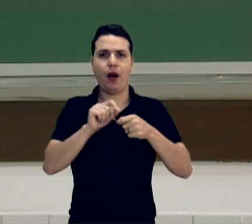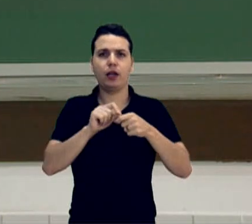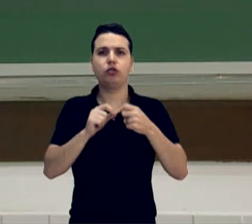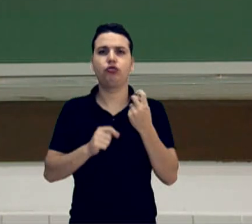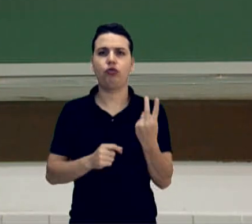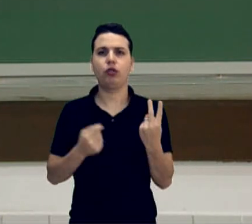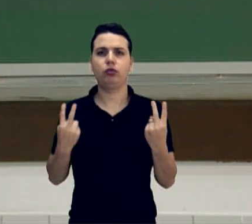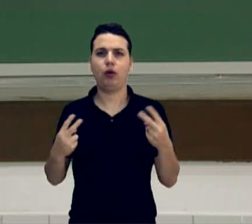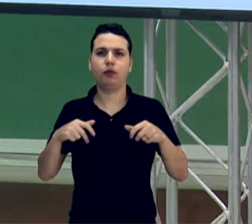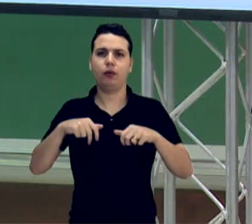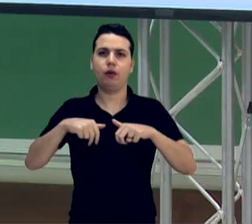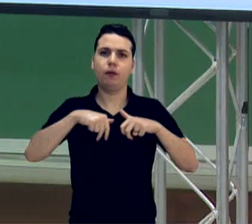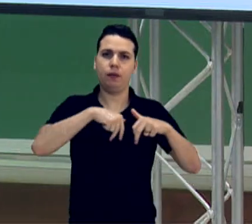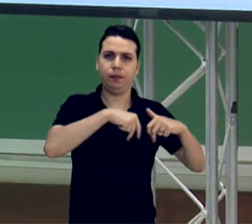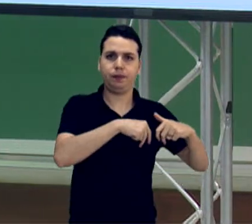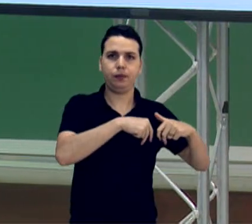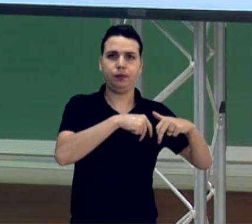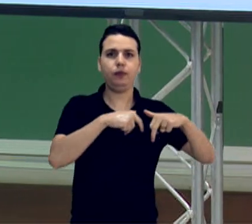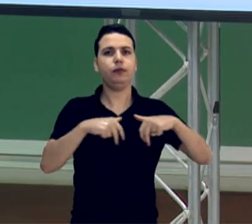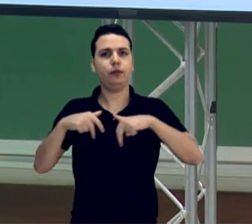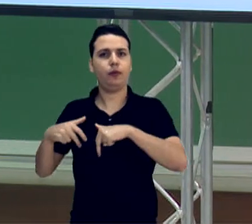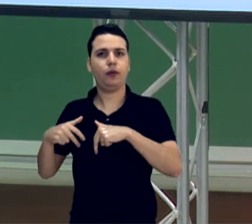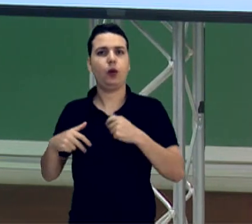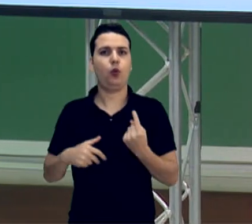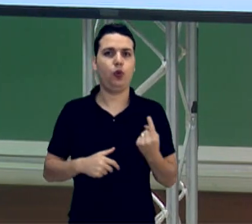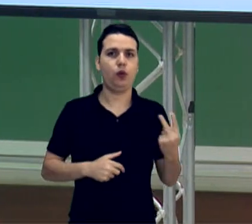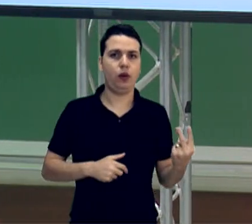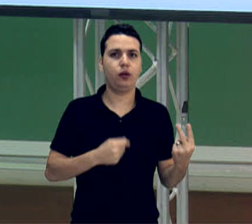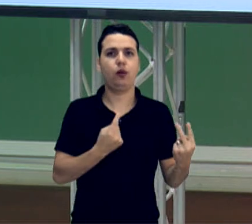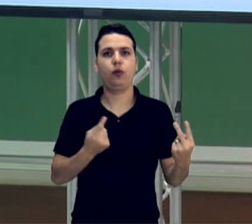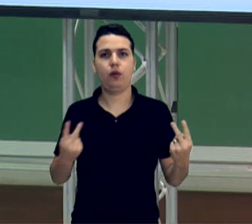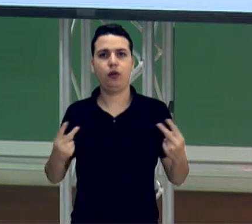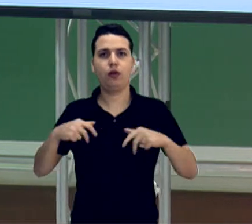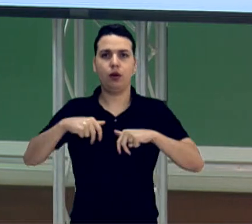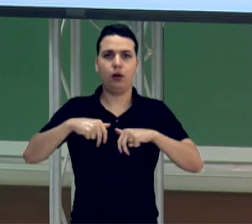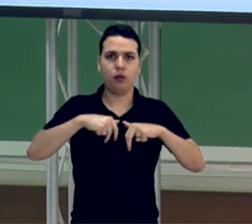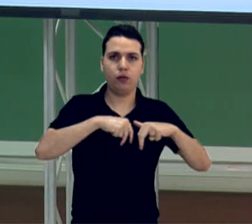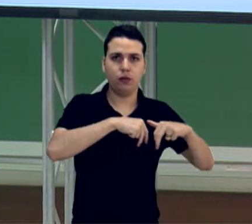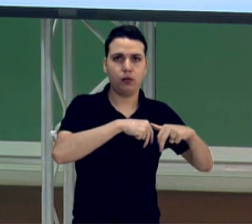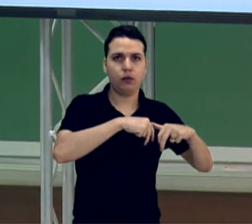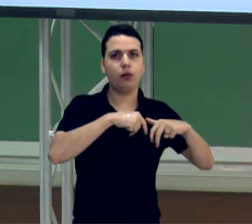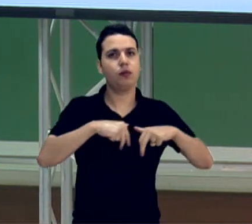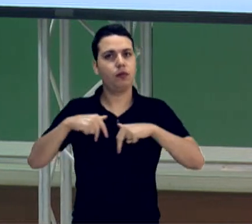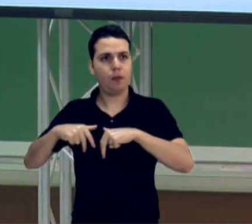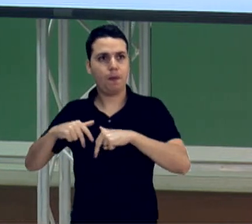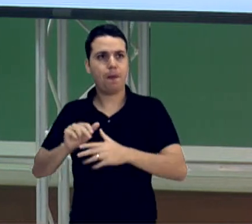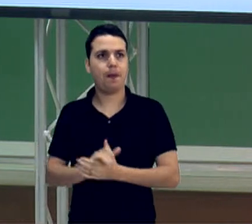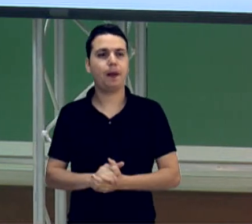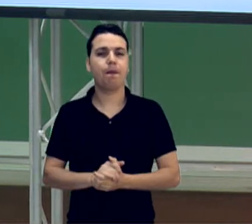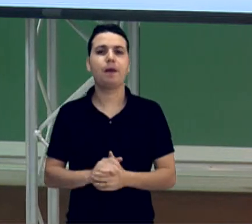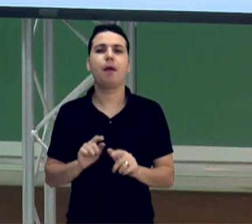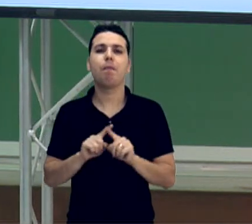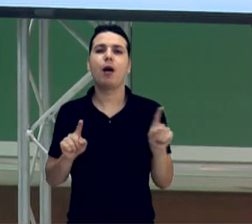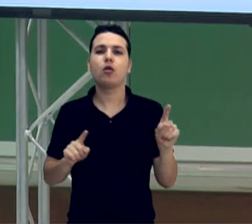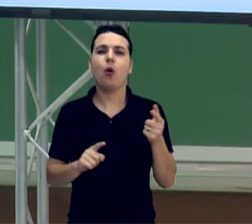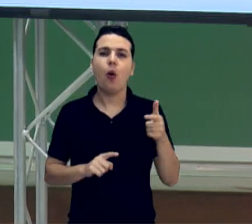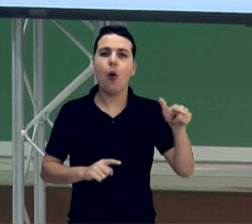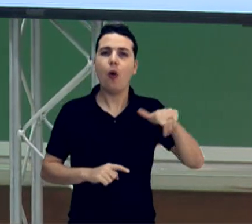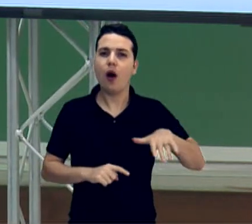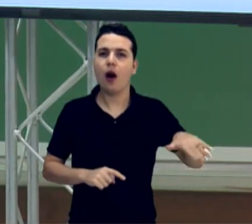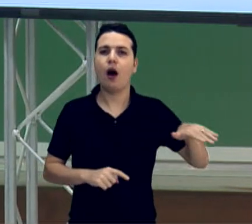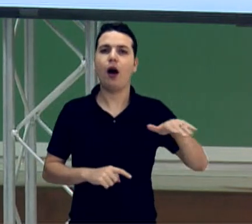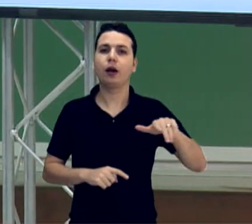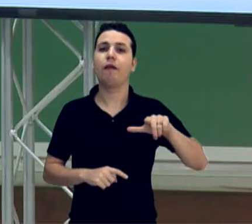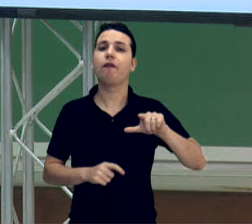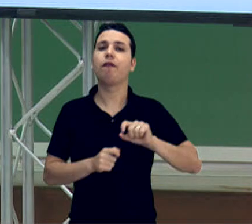2. Porém, em regiões mais de fronteira, região missioneira, ainda existem pessoas que costumam fazer 2